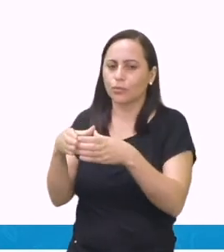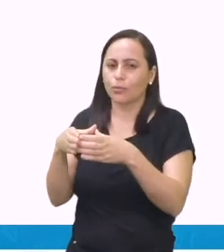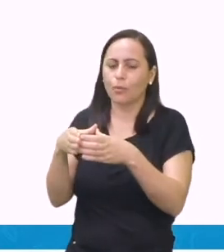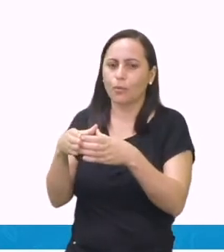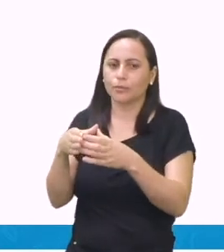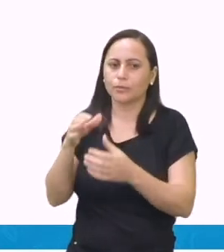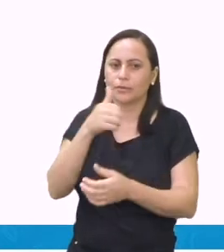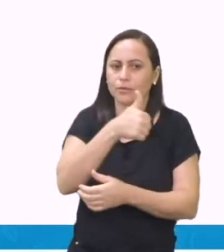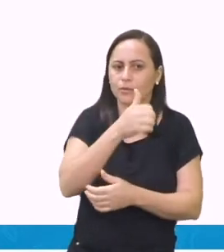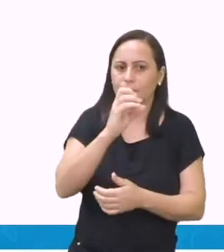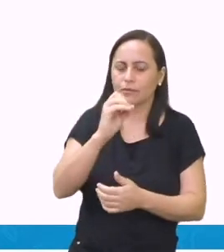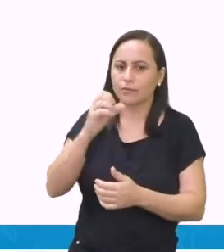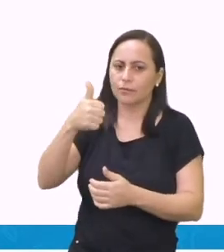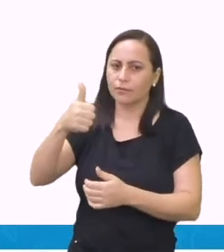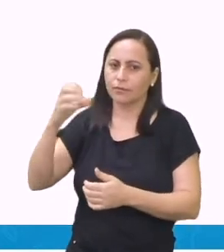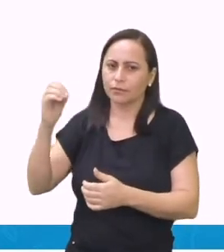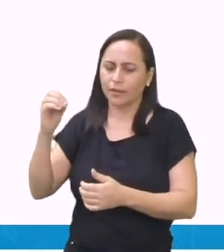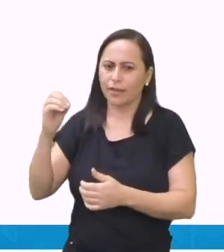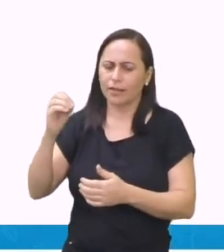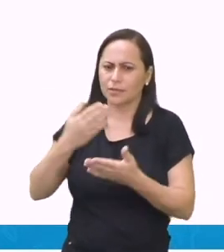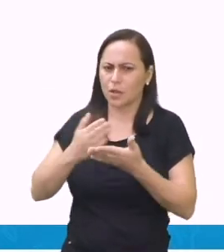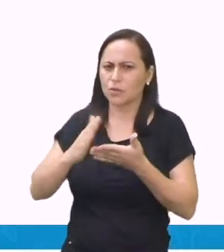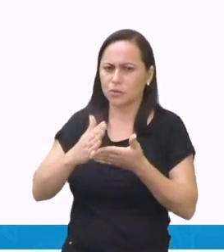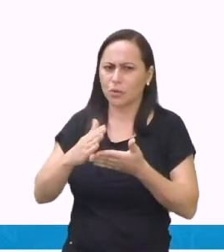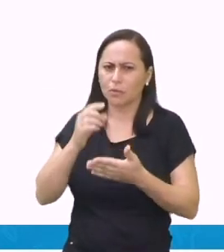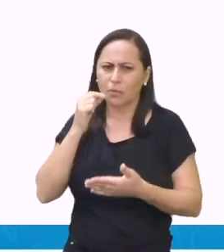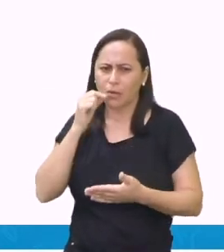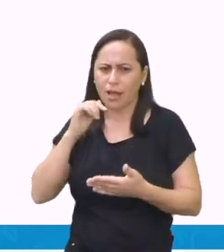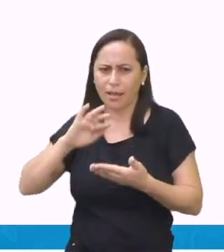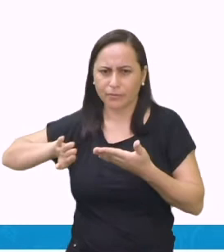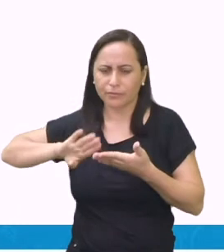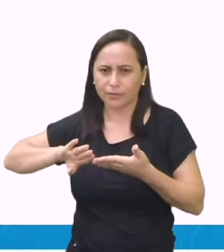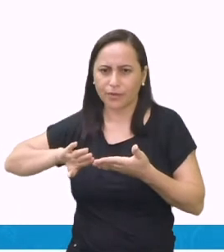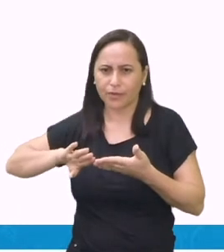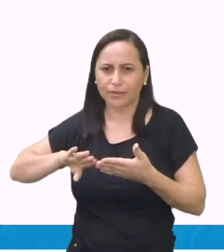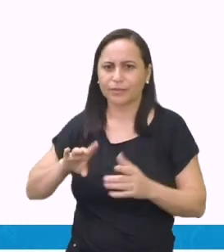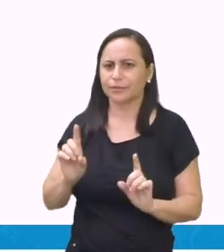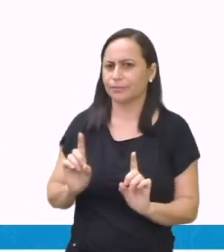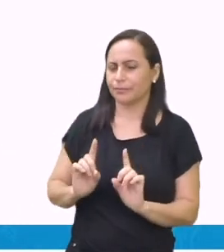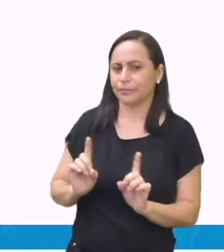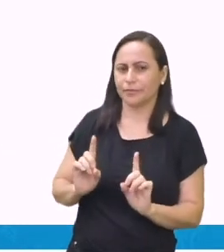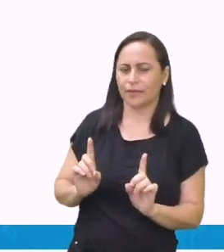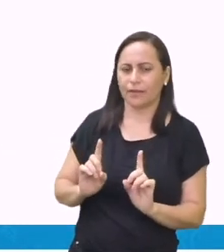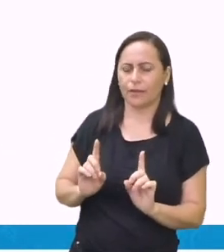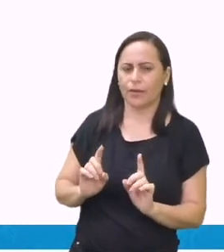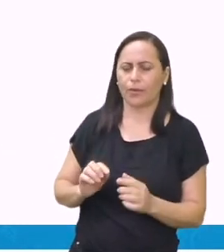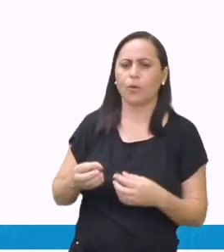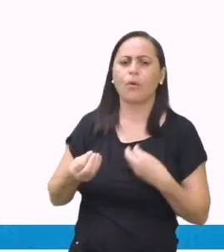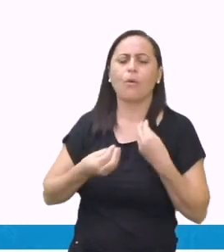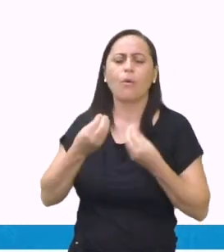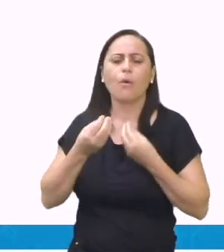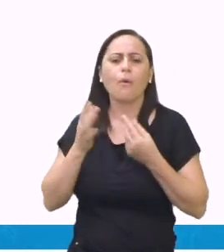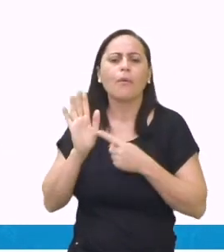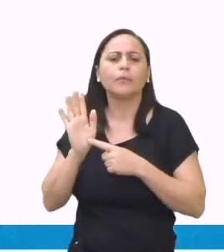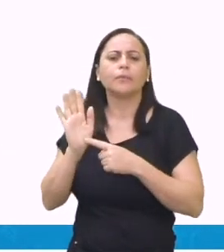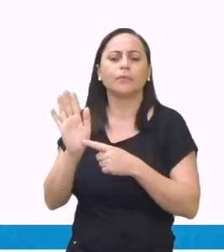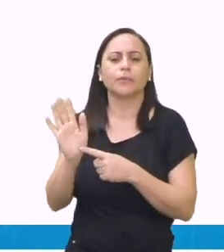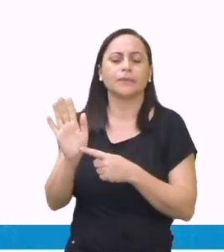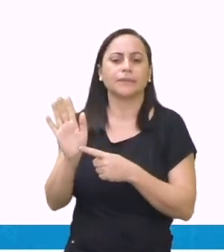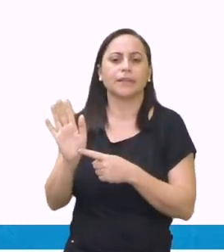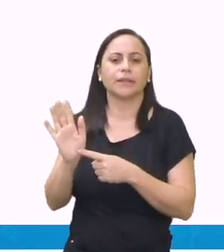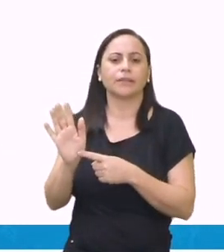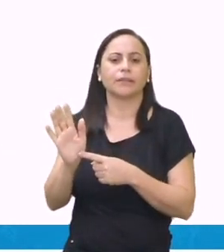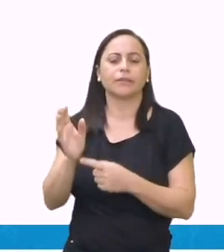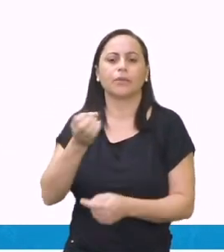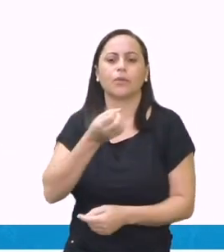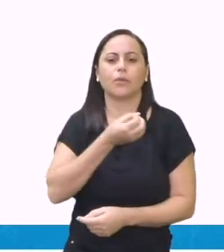um. Sobrou algum lápis aqui fora? Então, como é que eu vou representar na unidade?